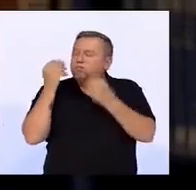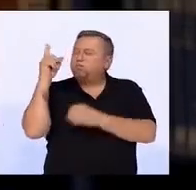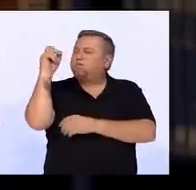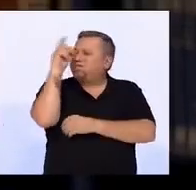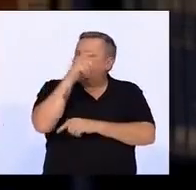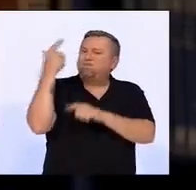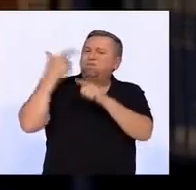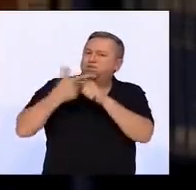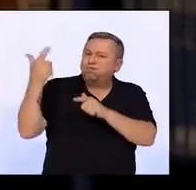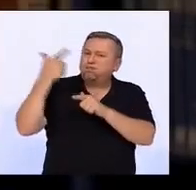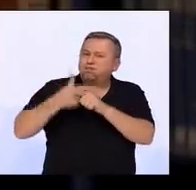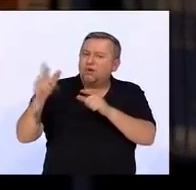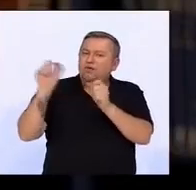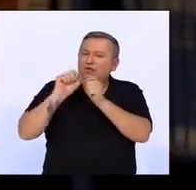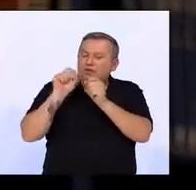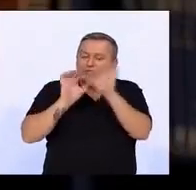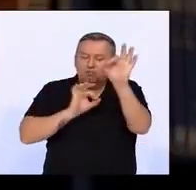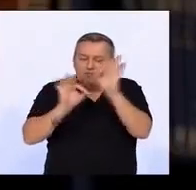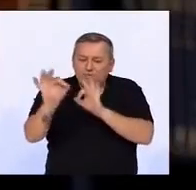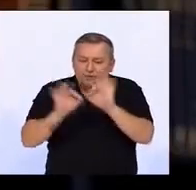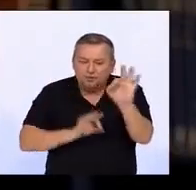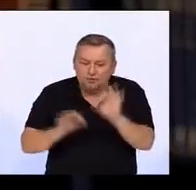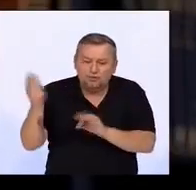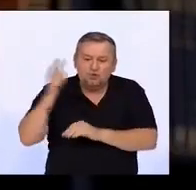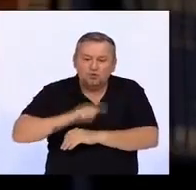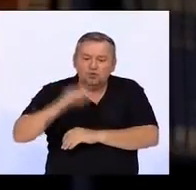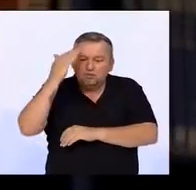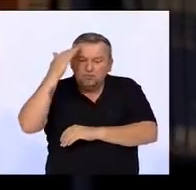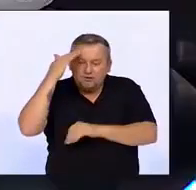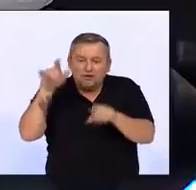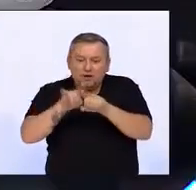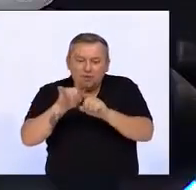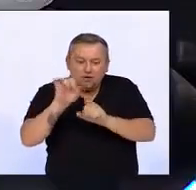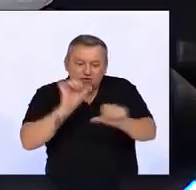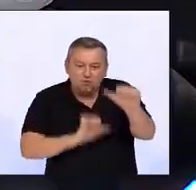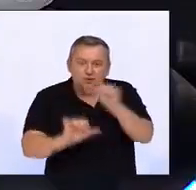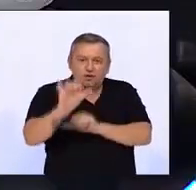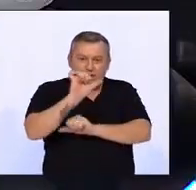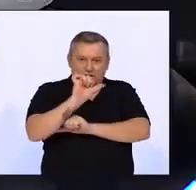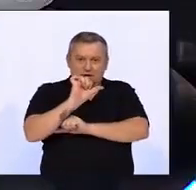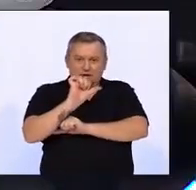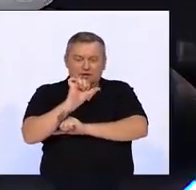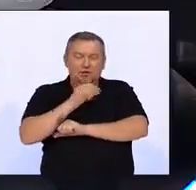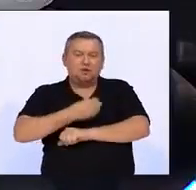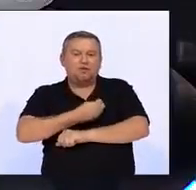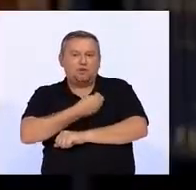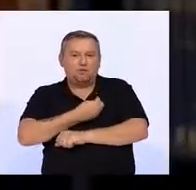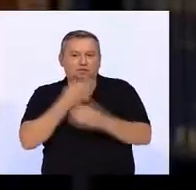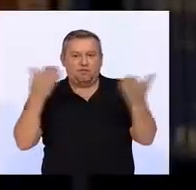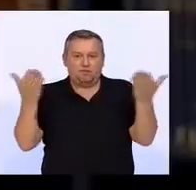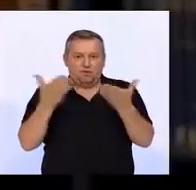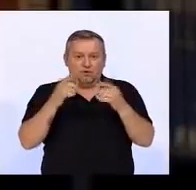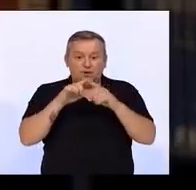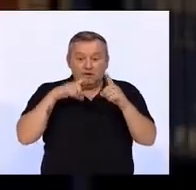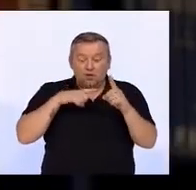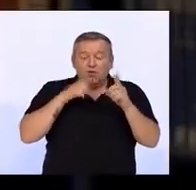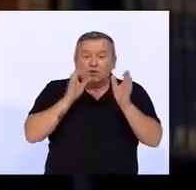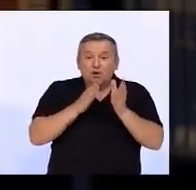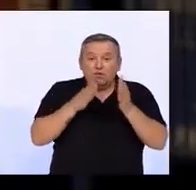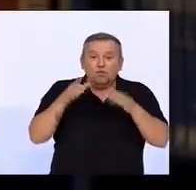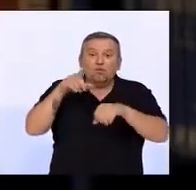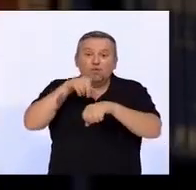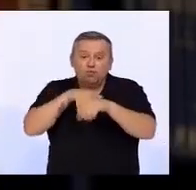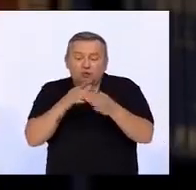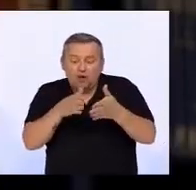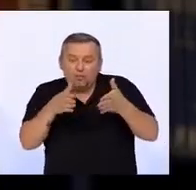de construir esse caminho de entendimento e de reversão do quadro que nós estamos vivendo. Então, eu acho que nós temos um espaço para mostrar